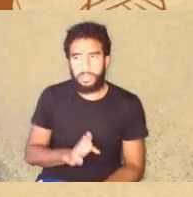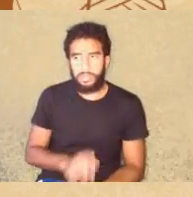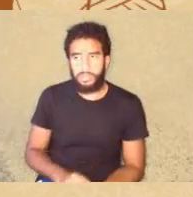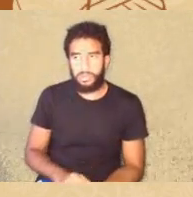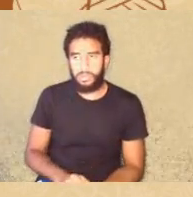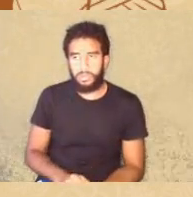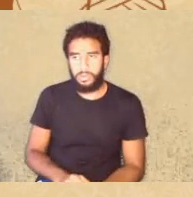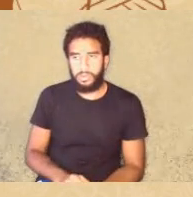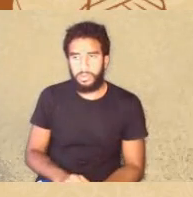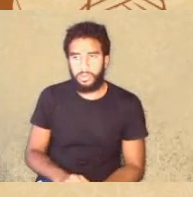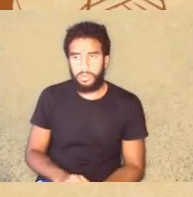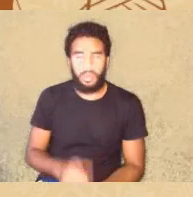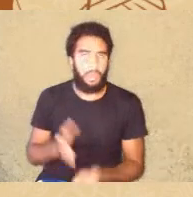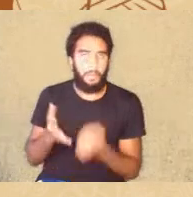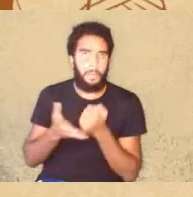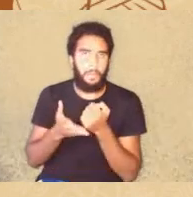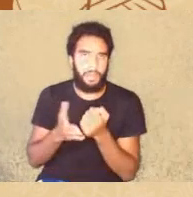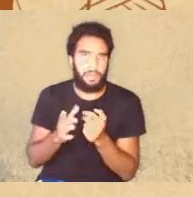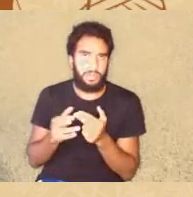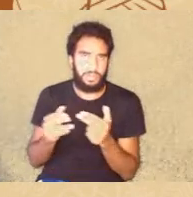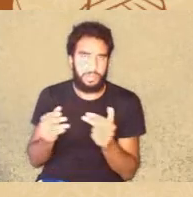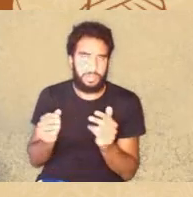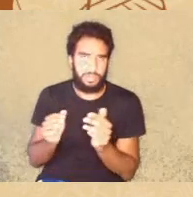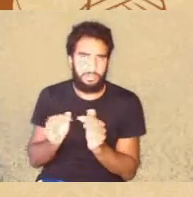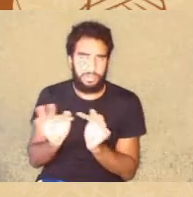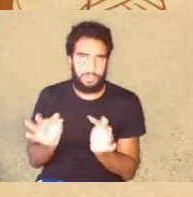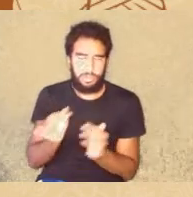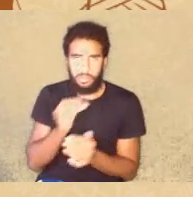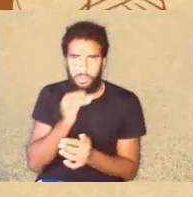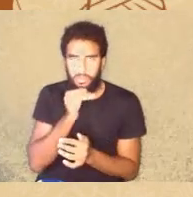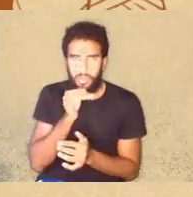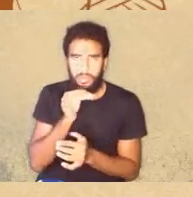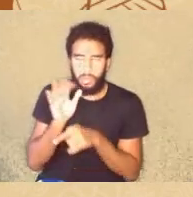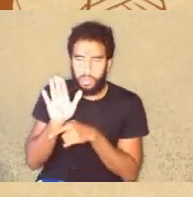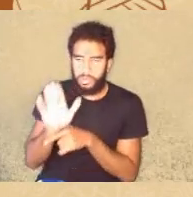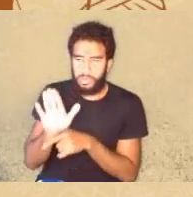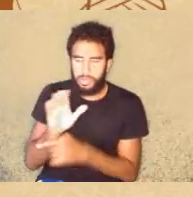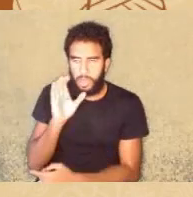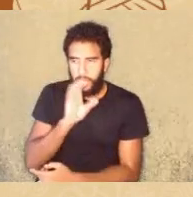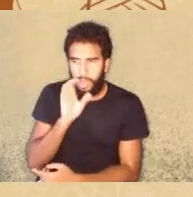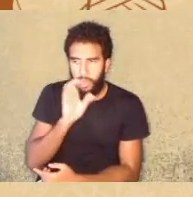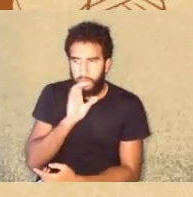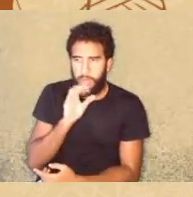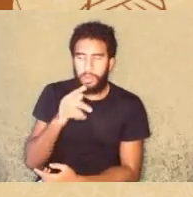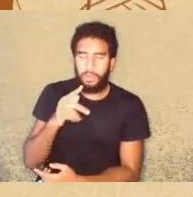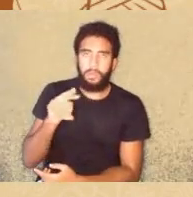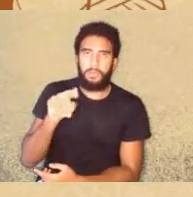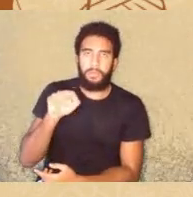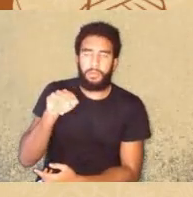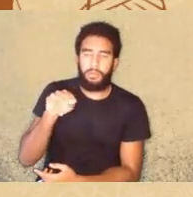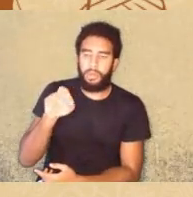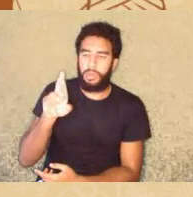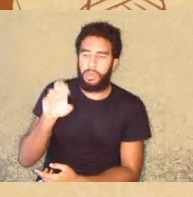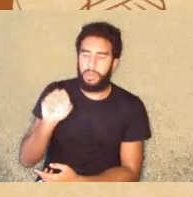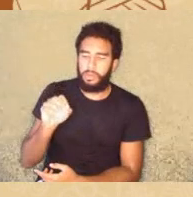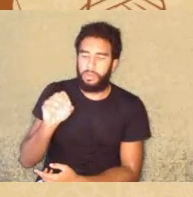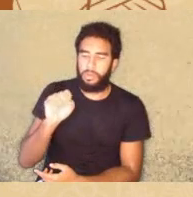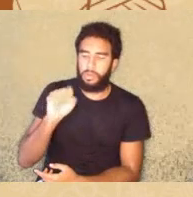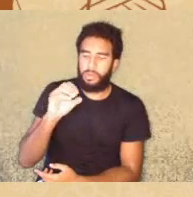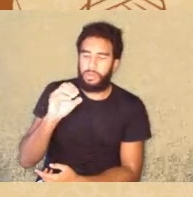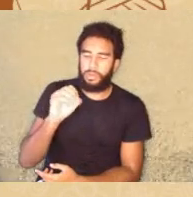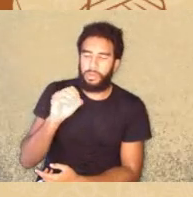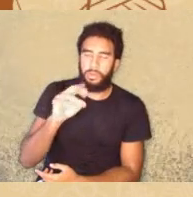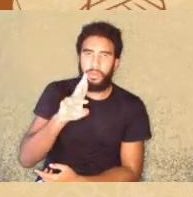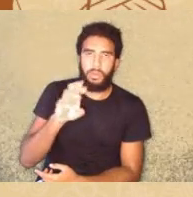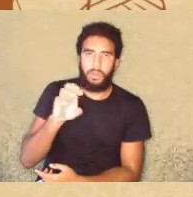Seria tão básico, né? Pensar primeiro socorro, não só em termos do que a gente tem muitos cursos de primeiros socorros, mas o que se entende ali,